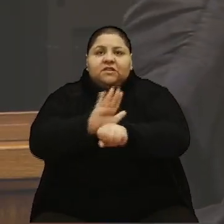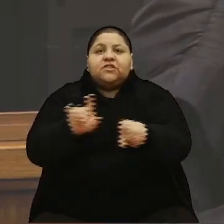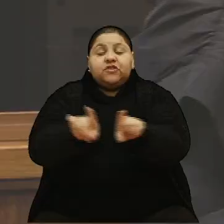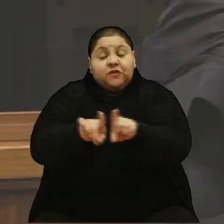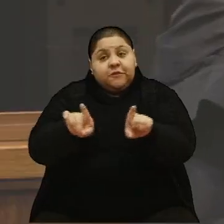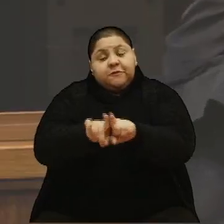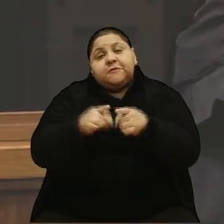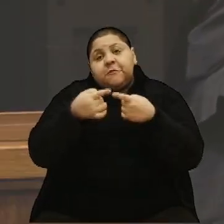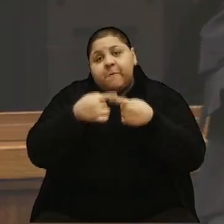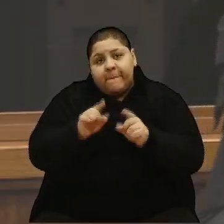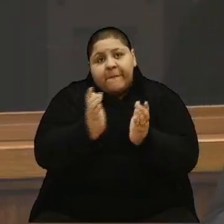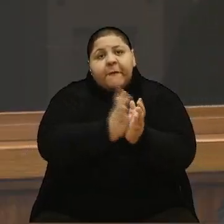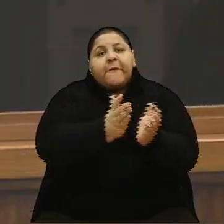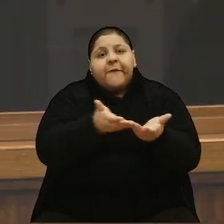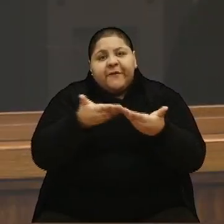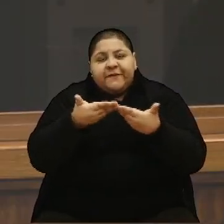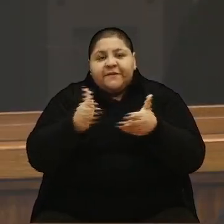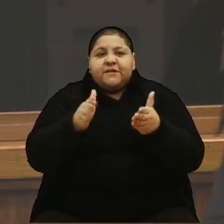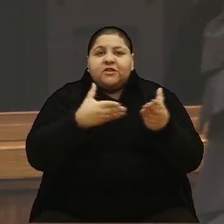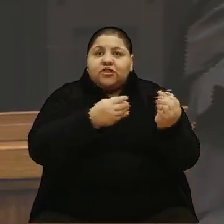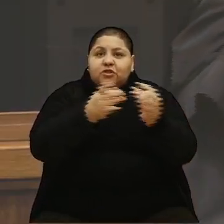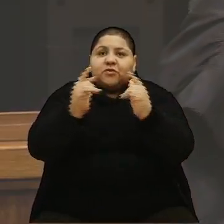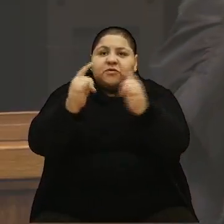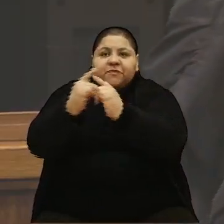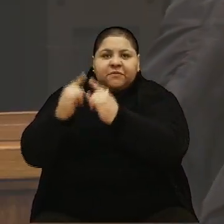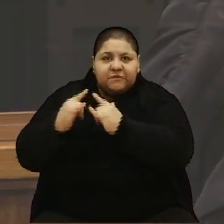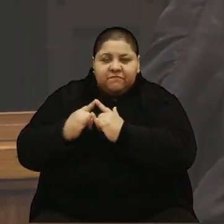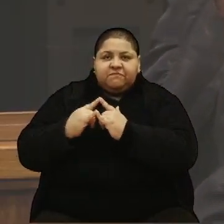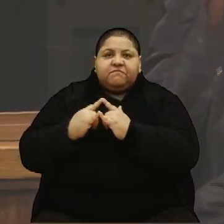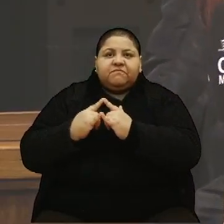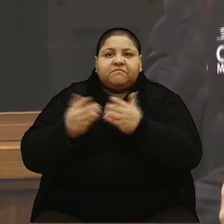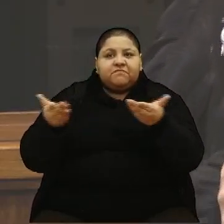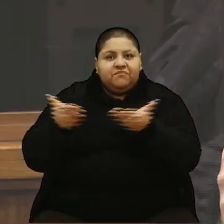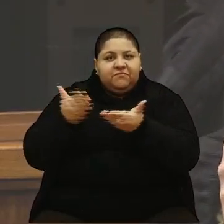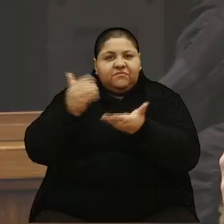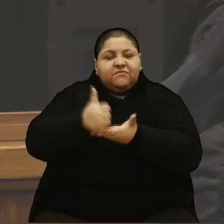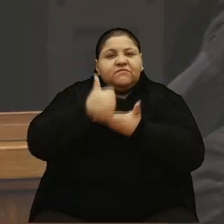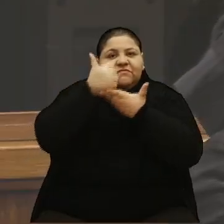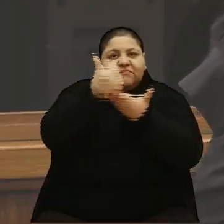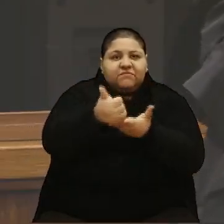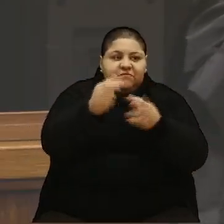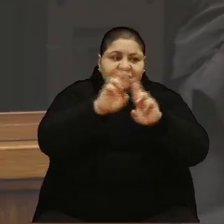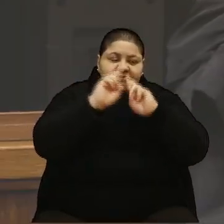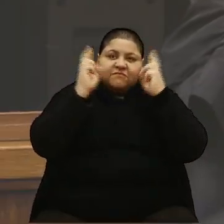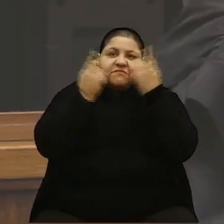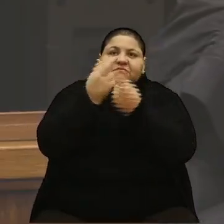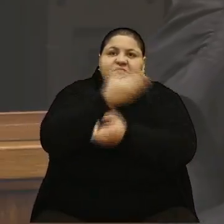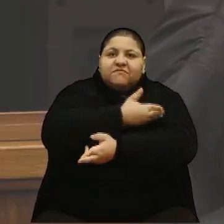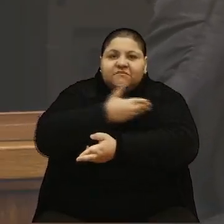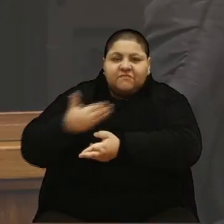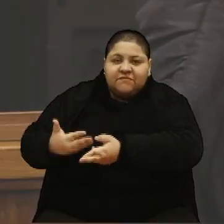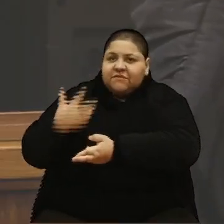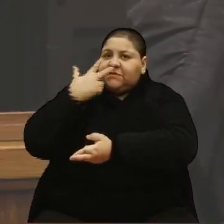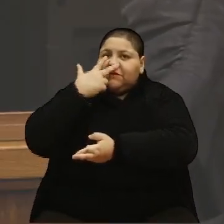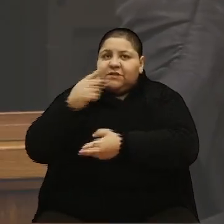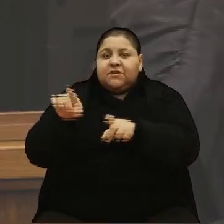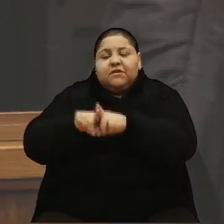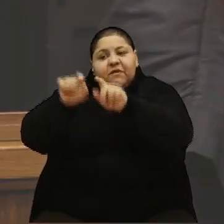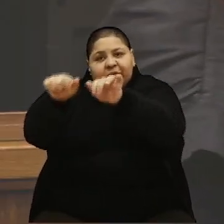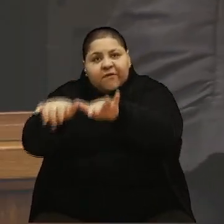nisso. Mas é um fórum aberto de várias entidades que está apoiando essa audiência do dia 22, assim como o